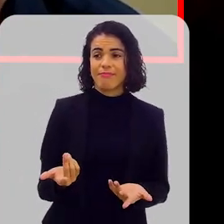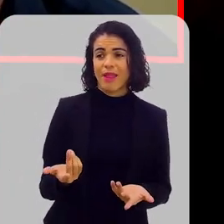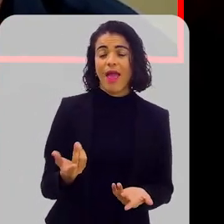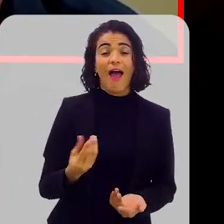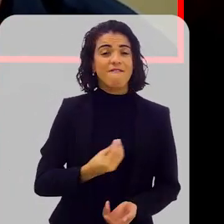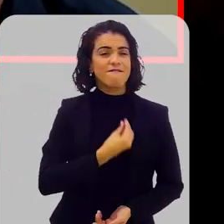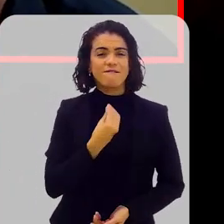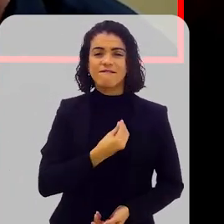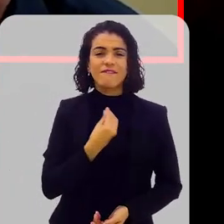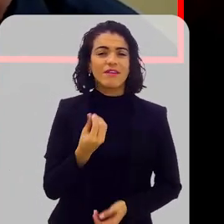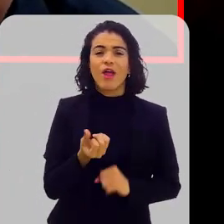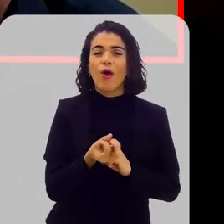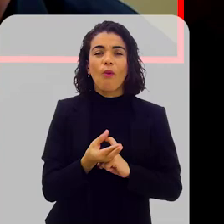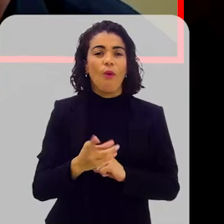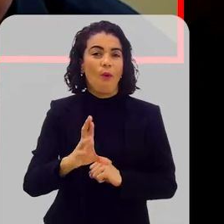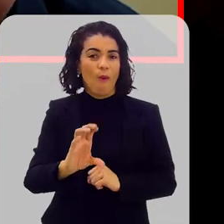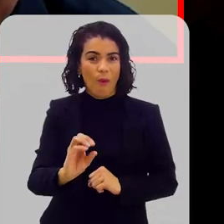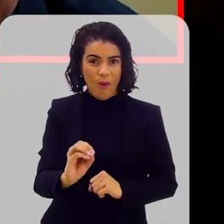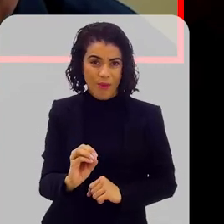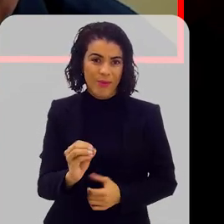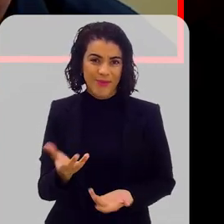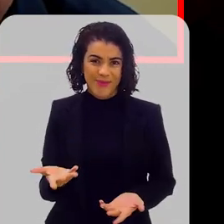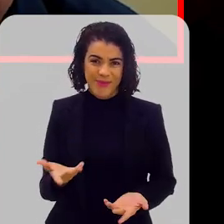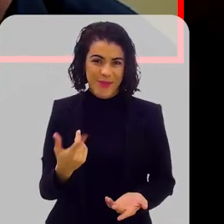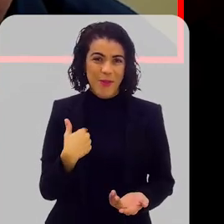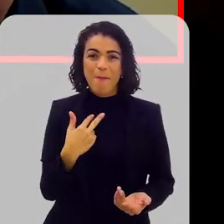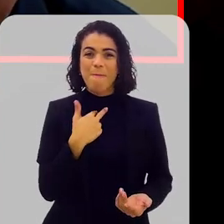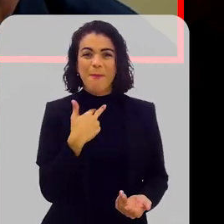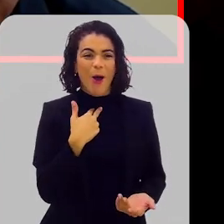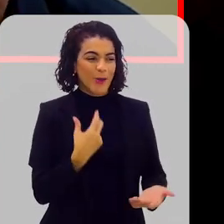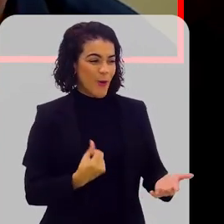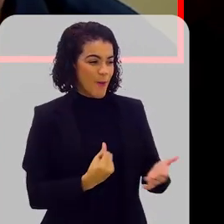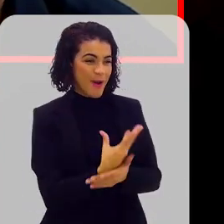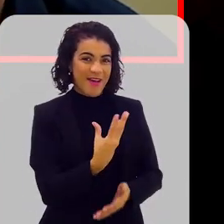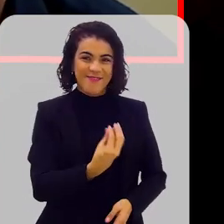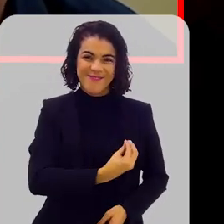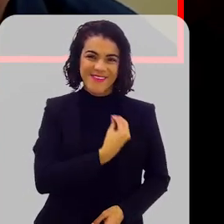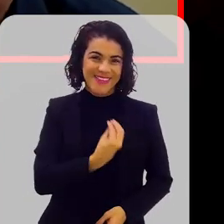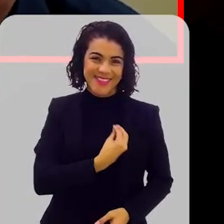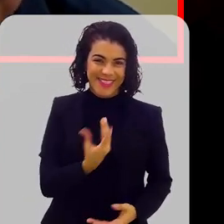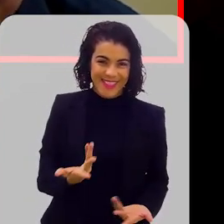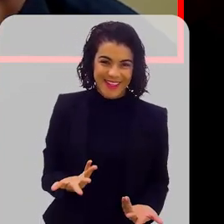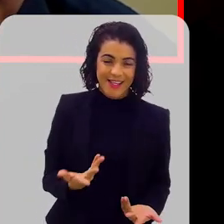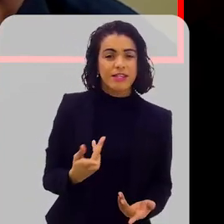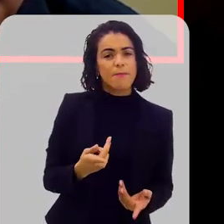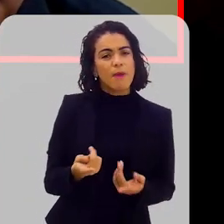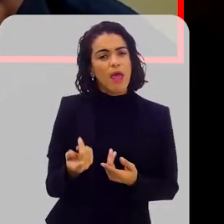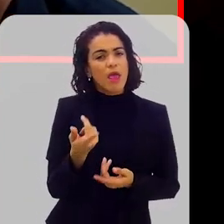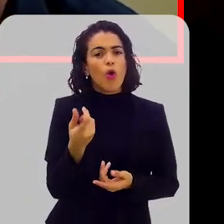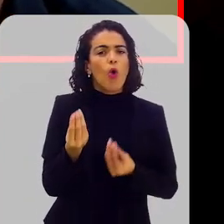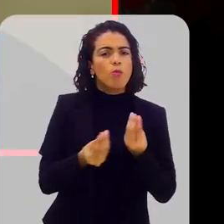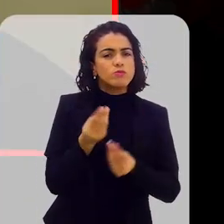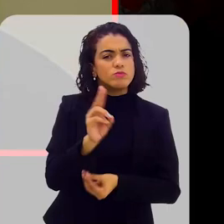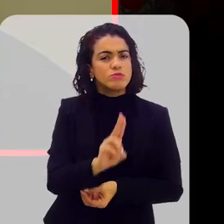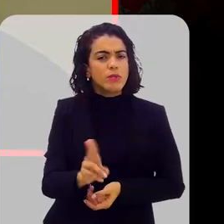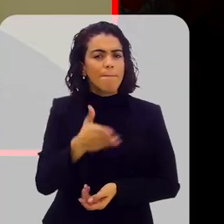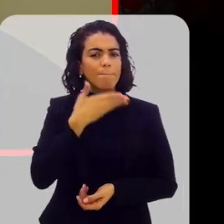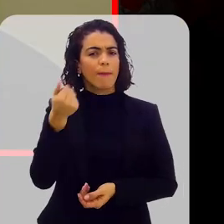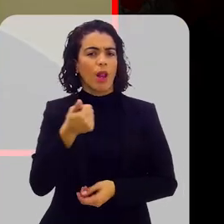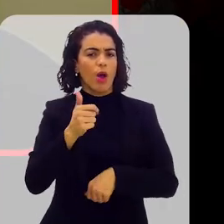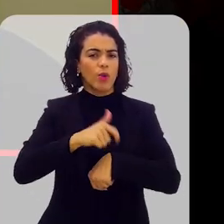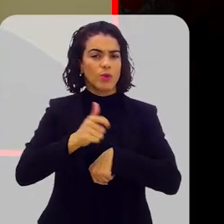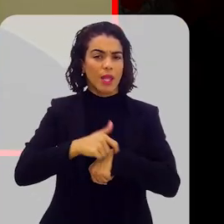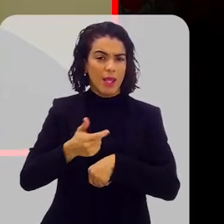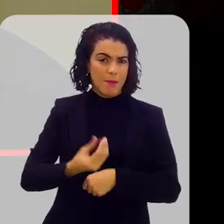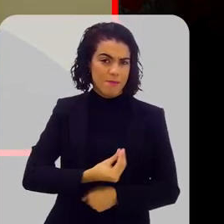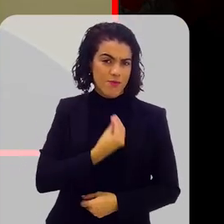tempo da gente é muito valioso, né? Acho que é o maior bem que a gente tem, ninguém pode comprar o seu tempo. Você tem que saber disponibilizar o seu tempo de uma